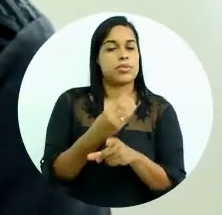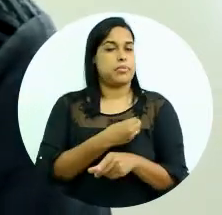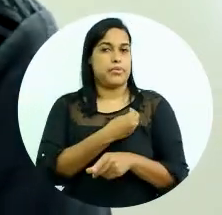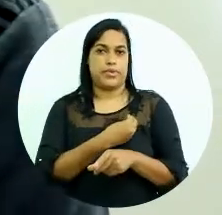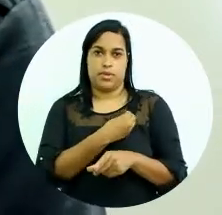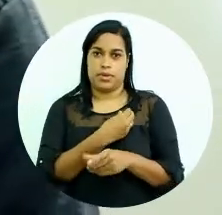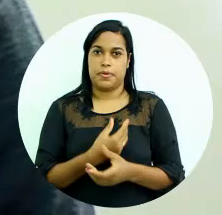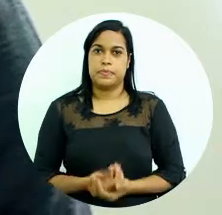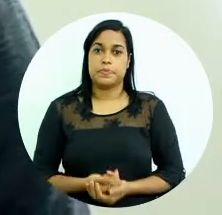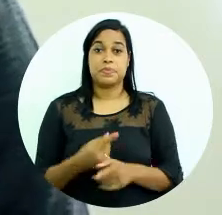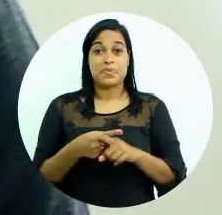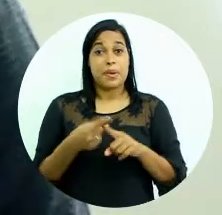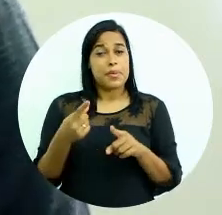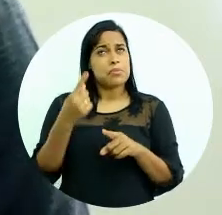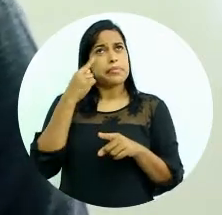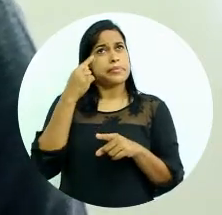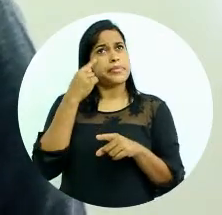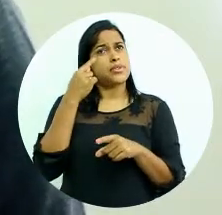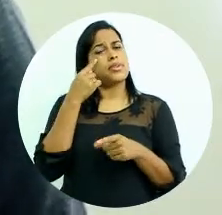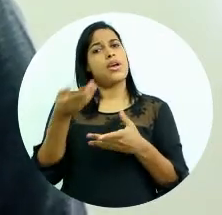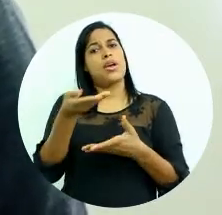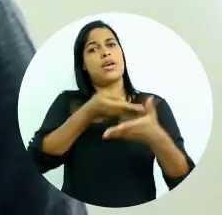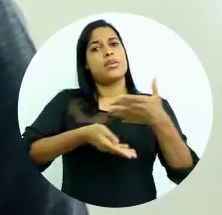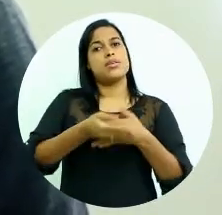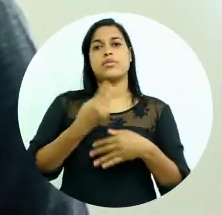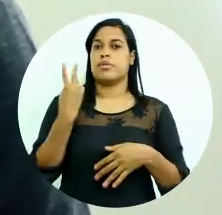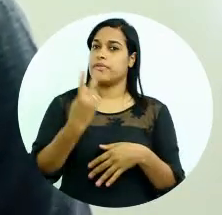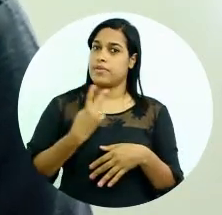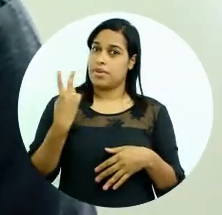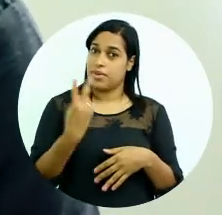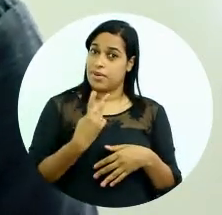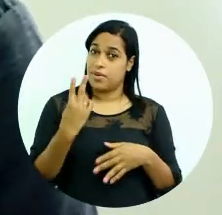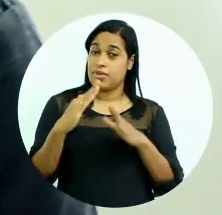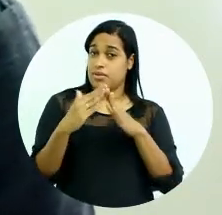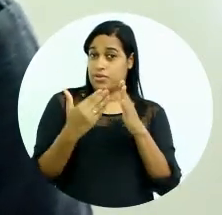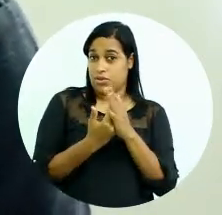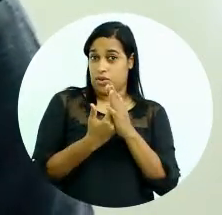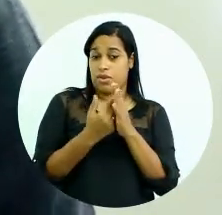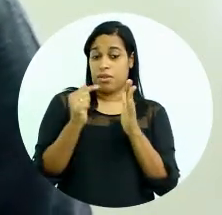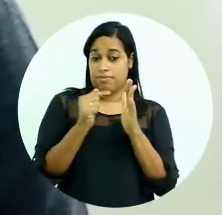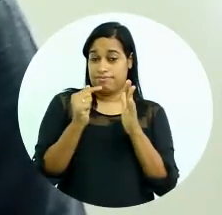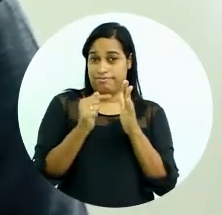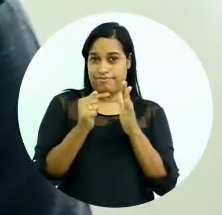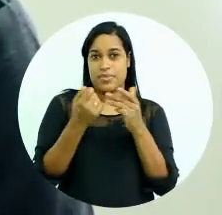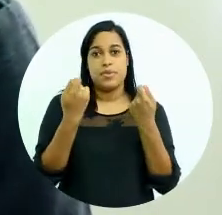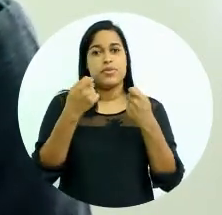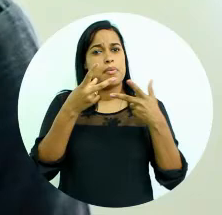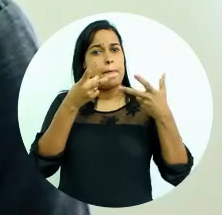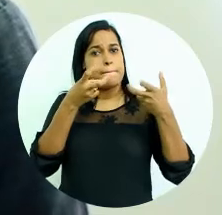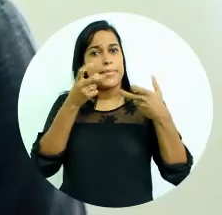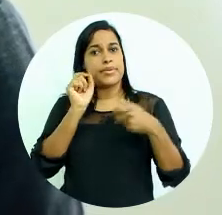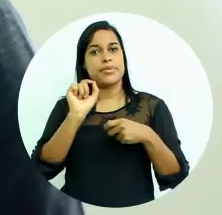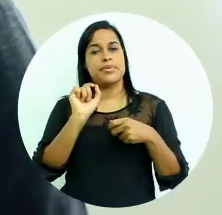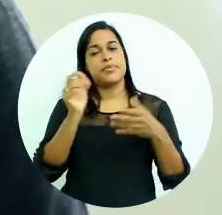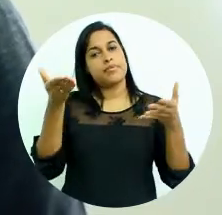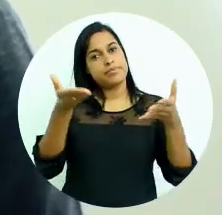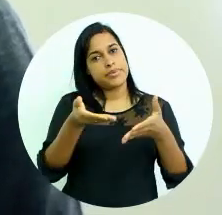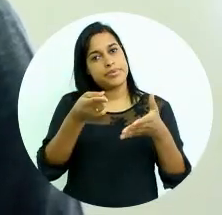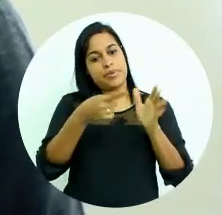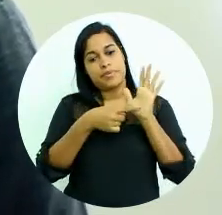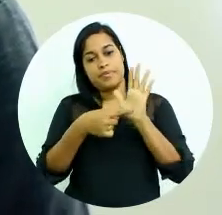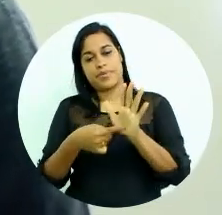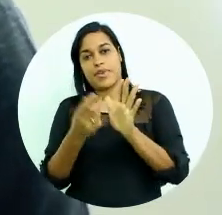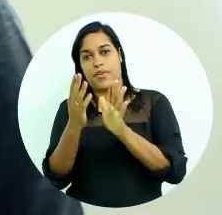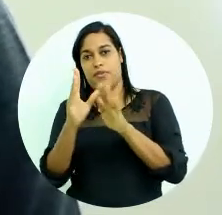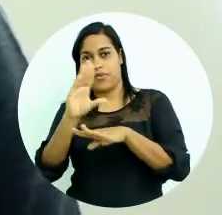natureza. Mas para a gente pensar essa relação de valores dentro da escola, vocês vão perceber agora uma